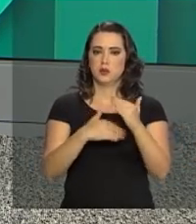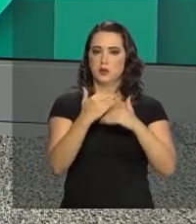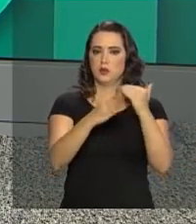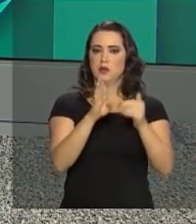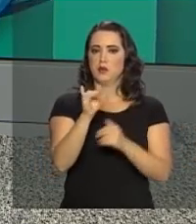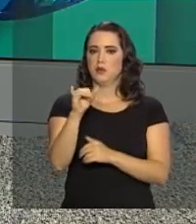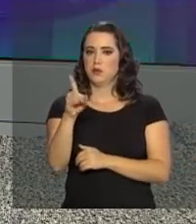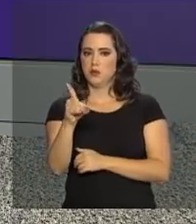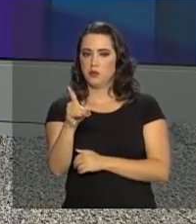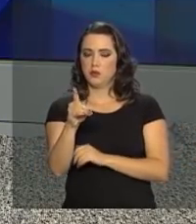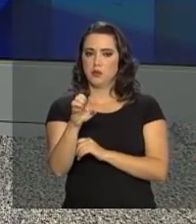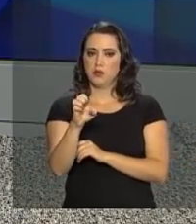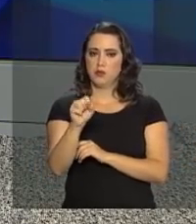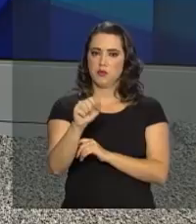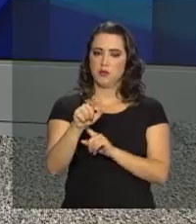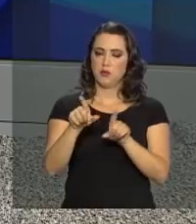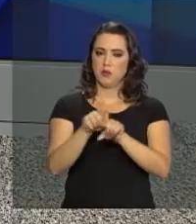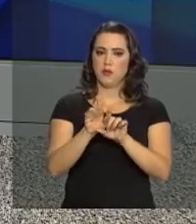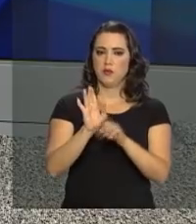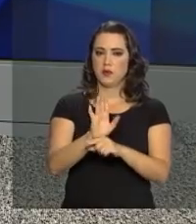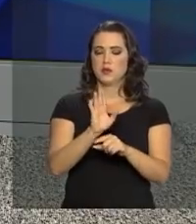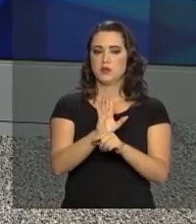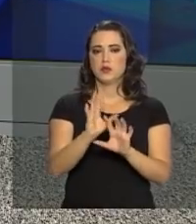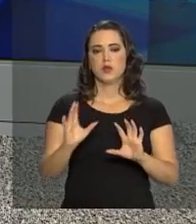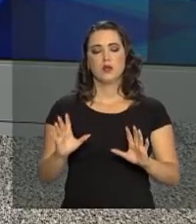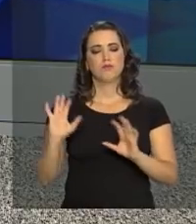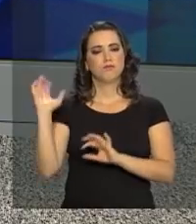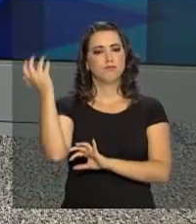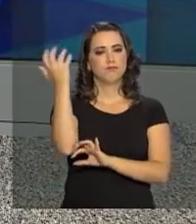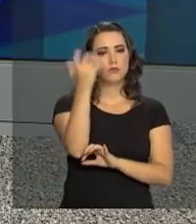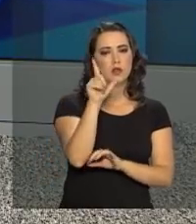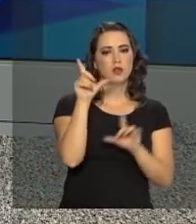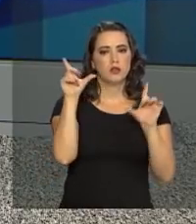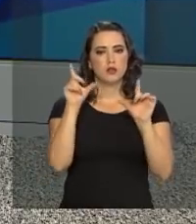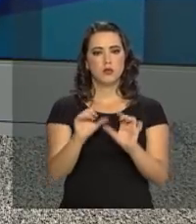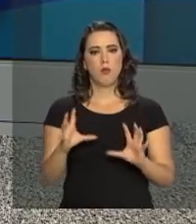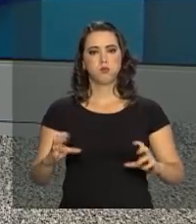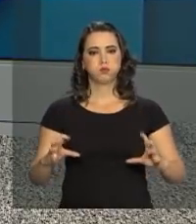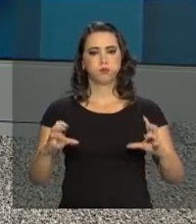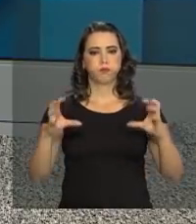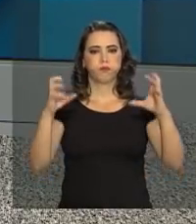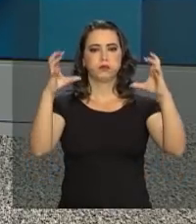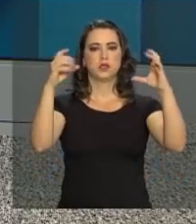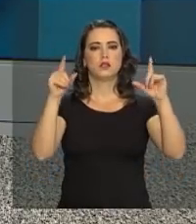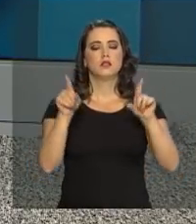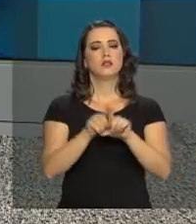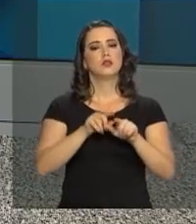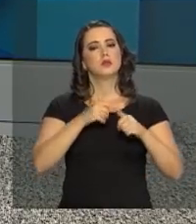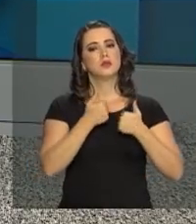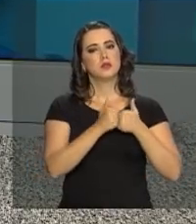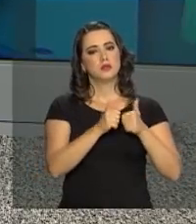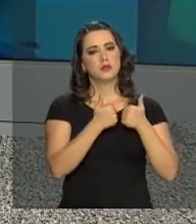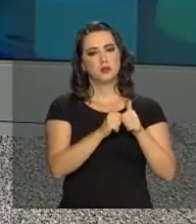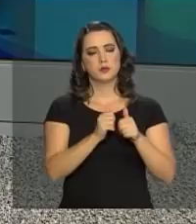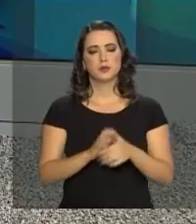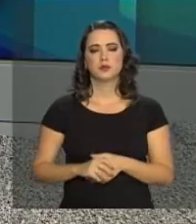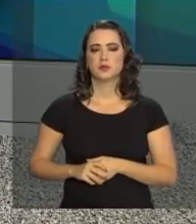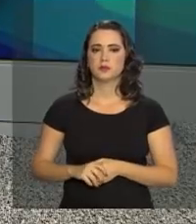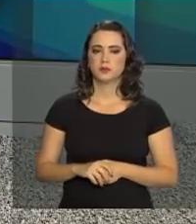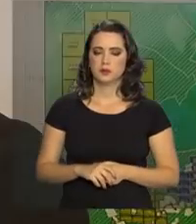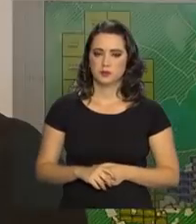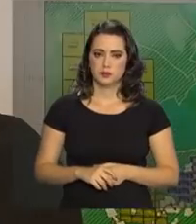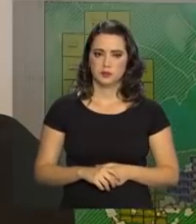do biodiesel no diesel vai colaborar com o meio ambiente, reduzindo a emissão de gases do efeito estufa no